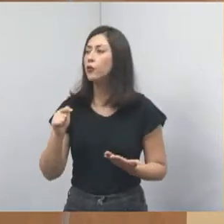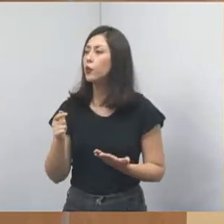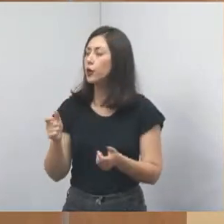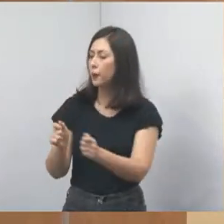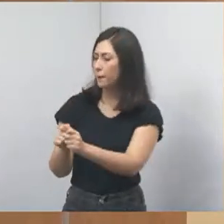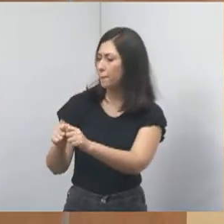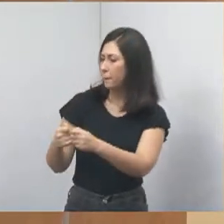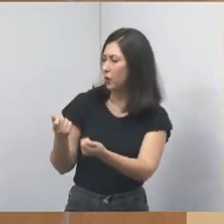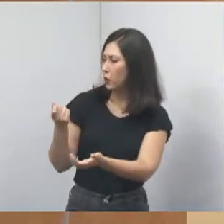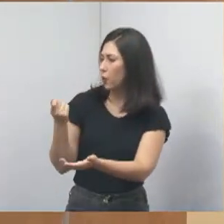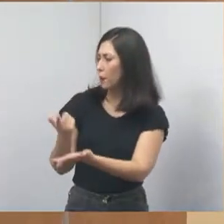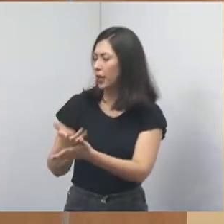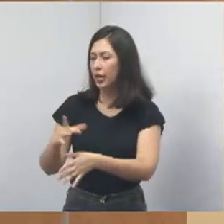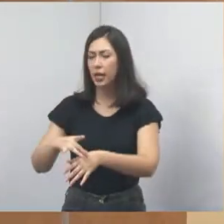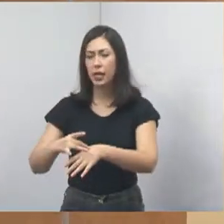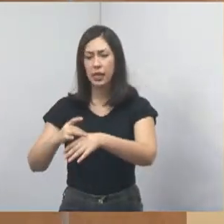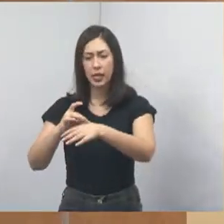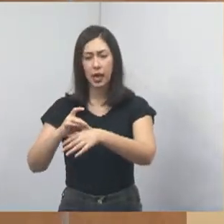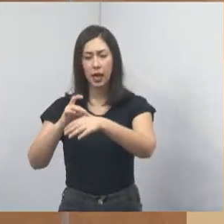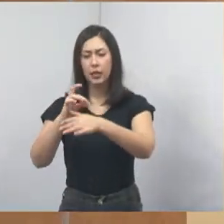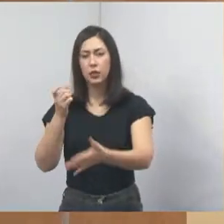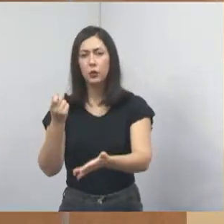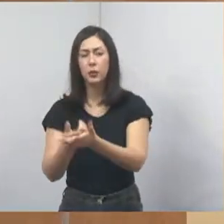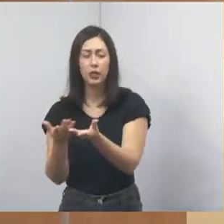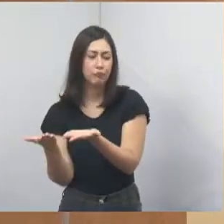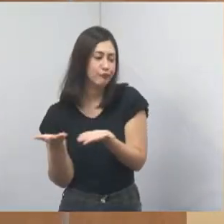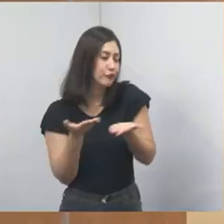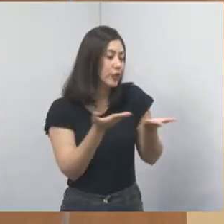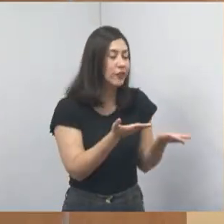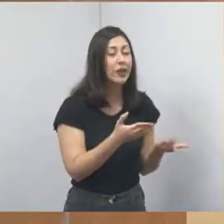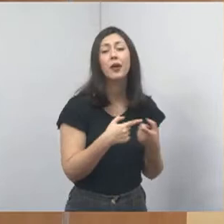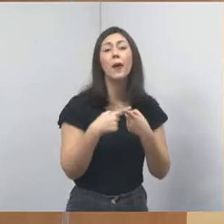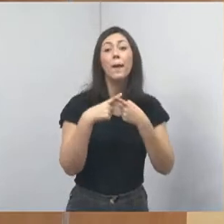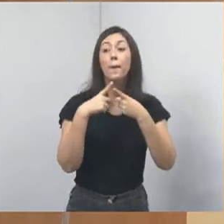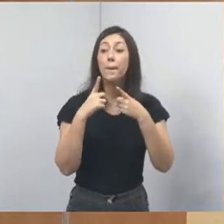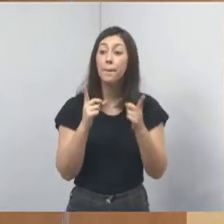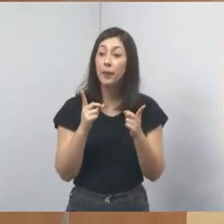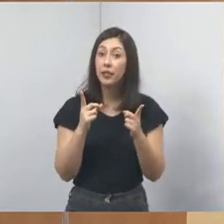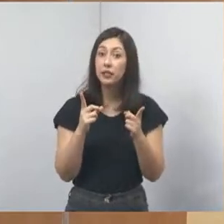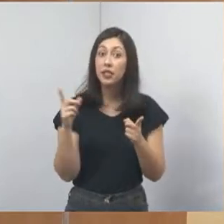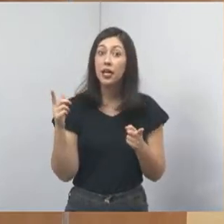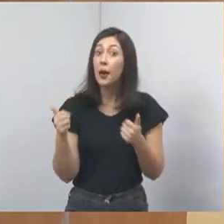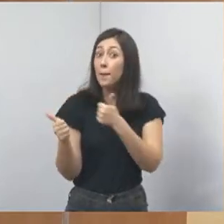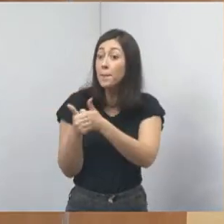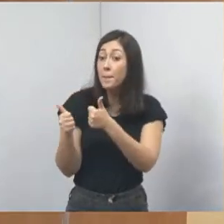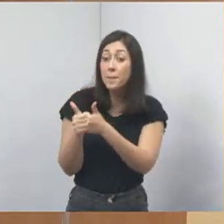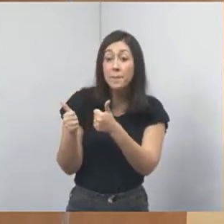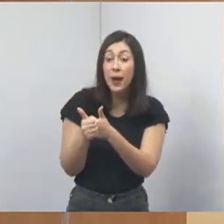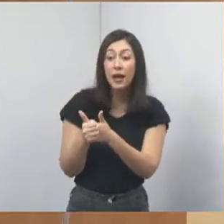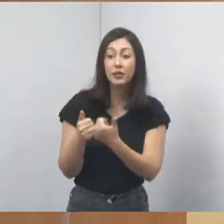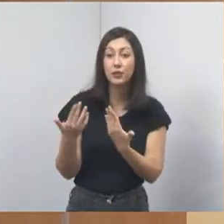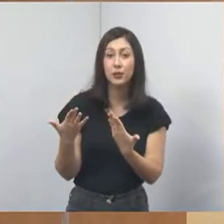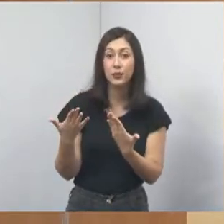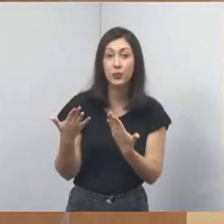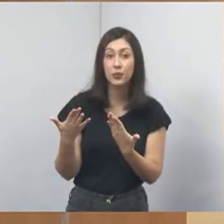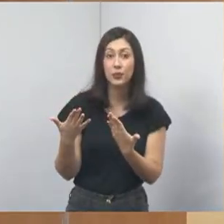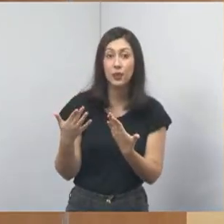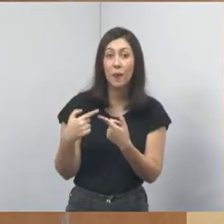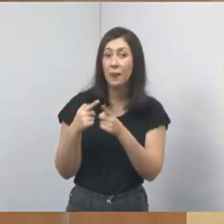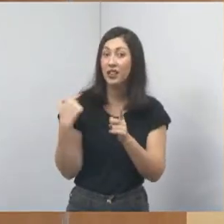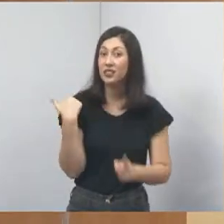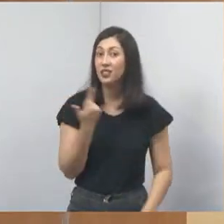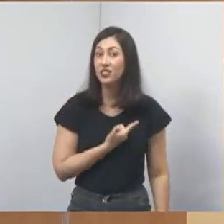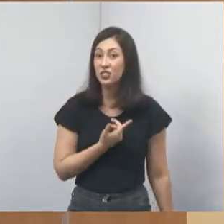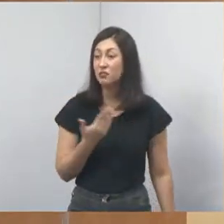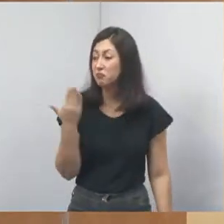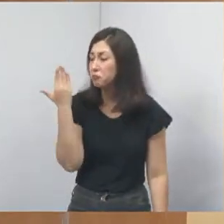pouco de mistura e deixei para ela para aquela semana. Mas interessante que está debaixo do nosso nariz e, enfim, a gente